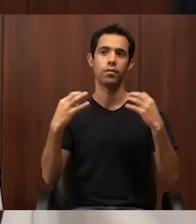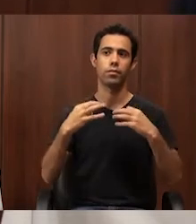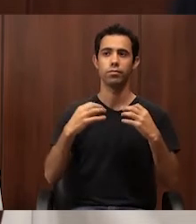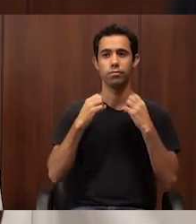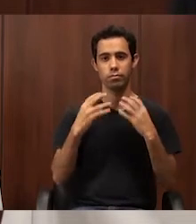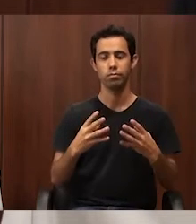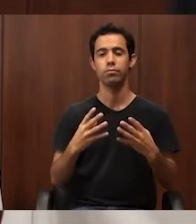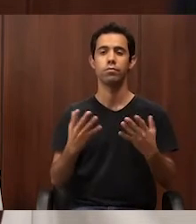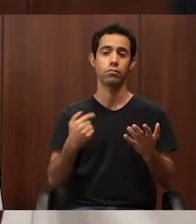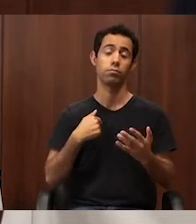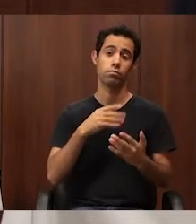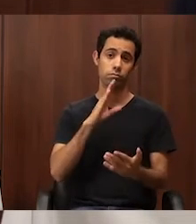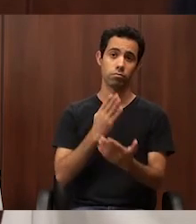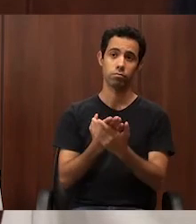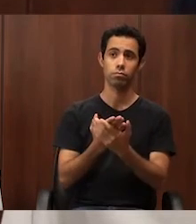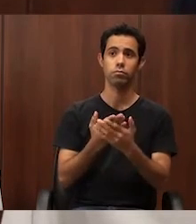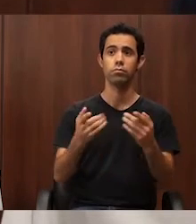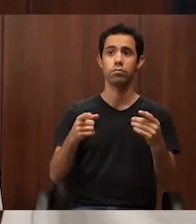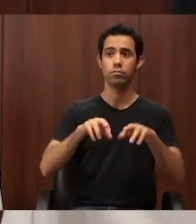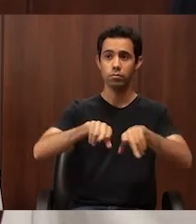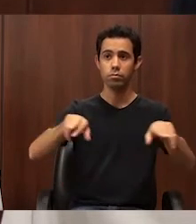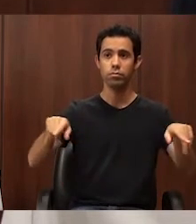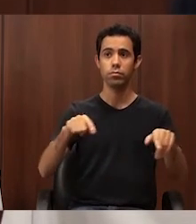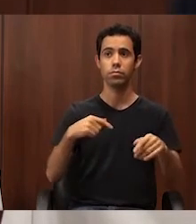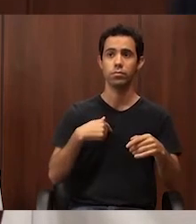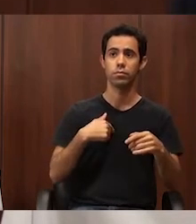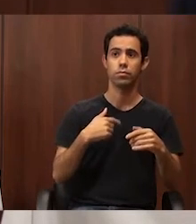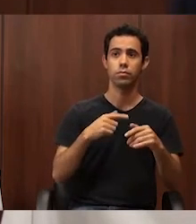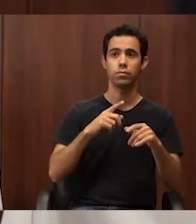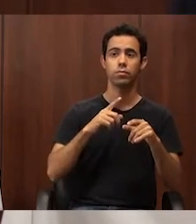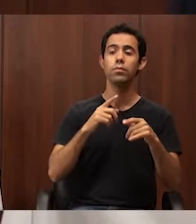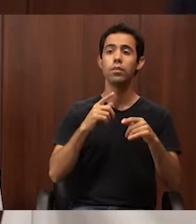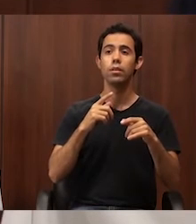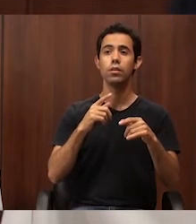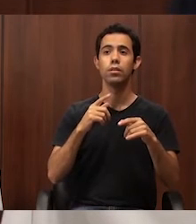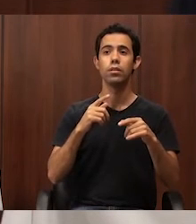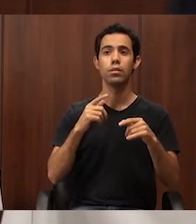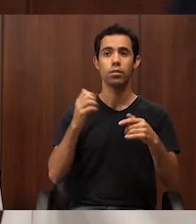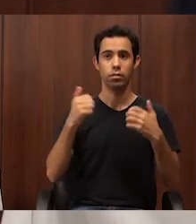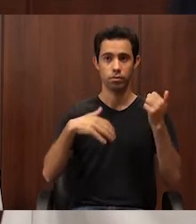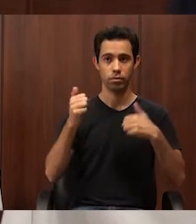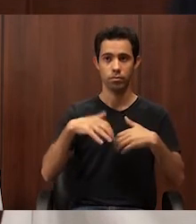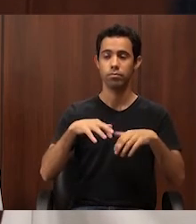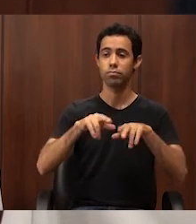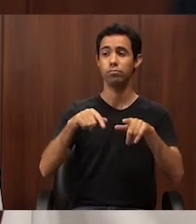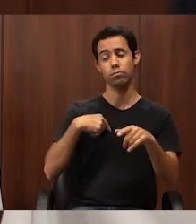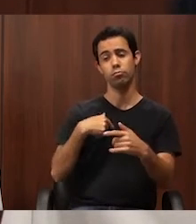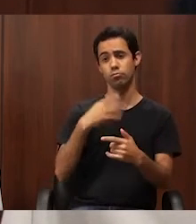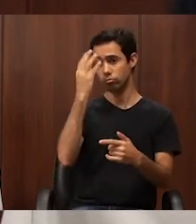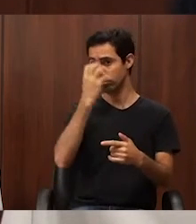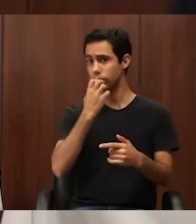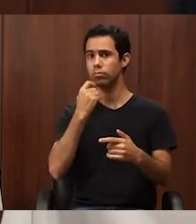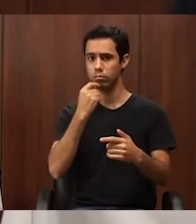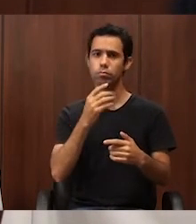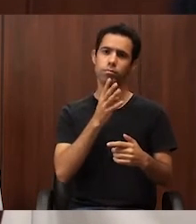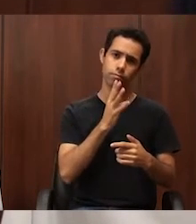na verdade, eu acredito que, pelo menos as falas que eu não ouvi necessariamente coisas bonitas. Eu ouvi até uma certa sinceridade. Nós